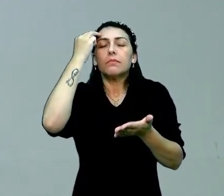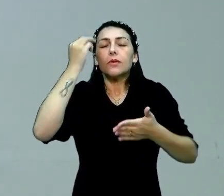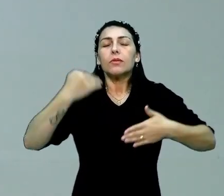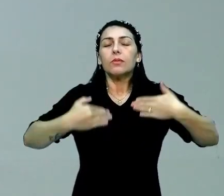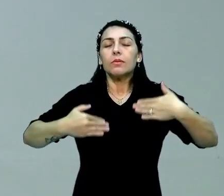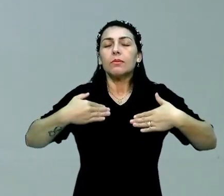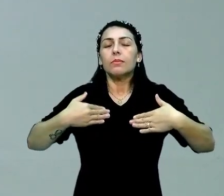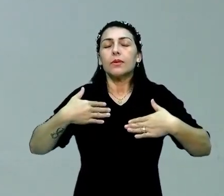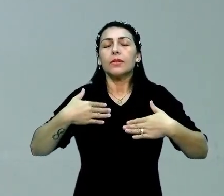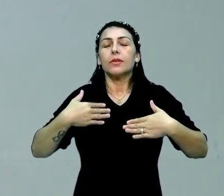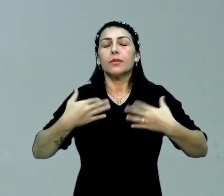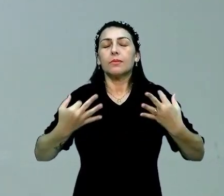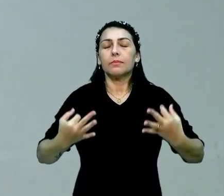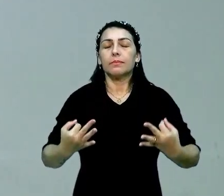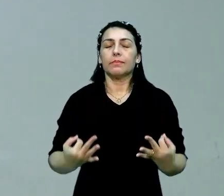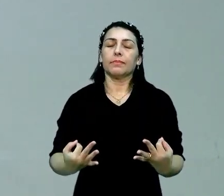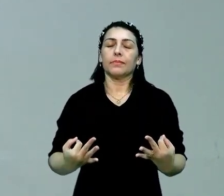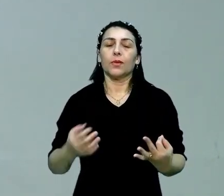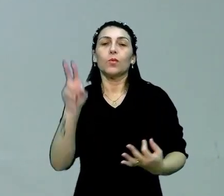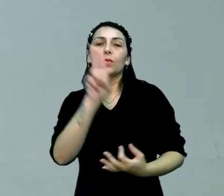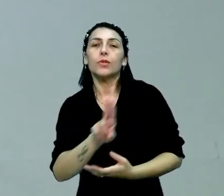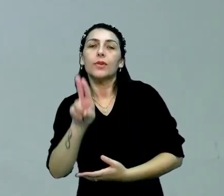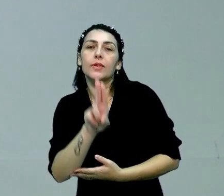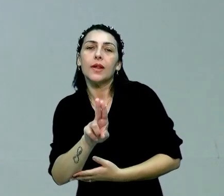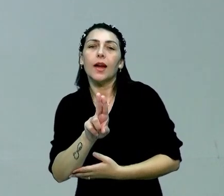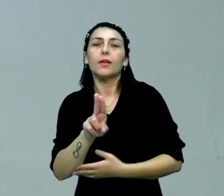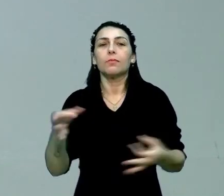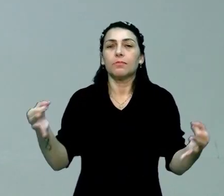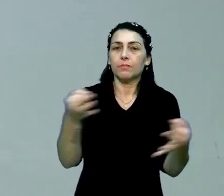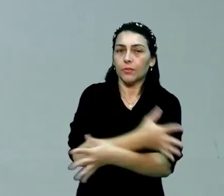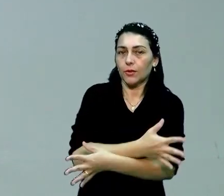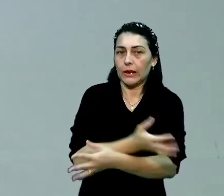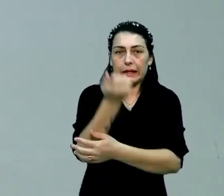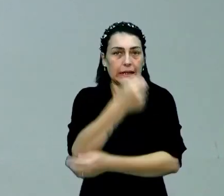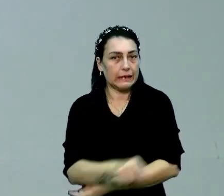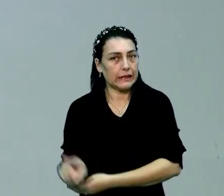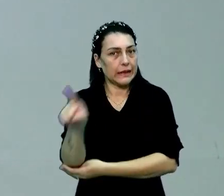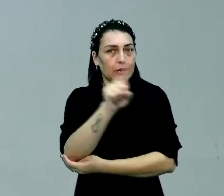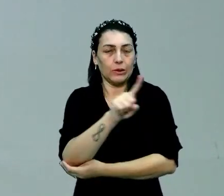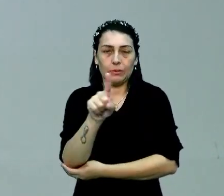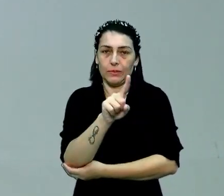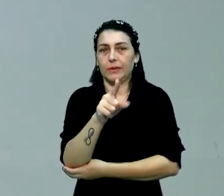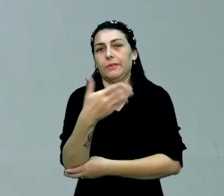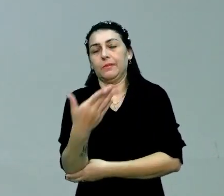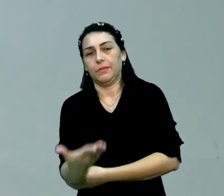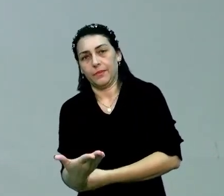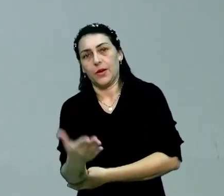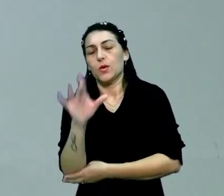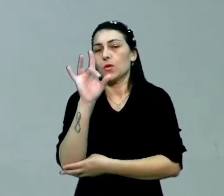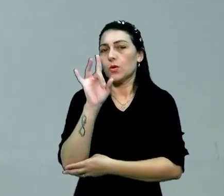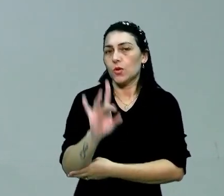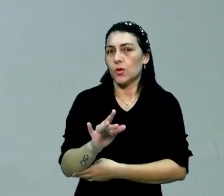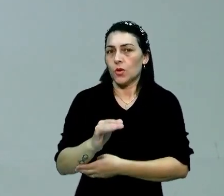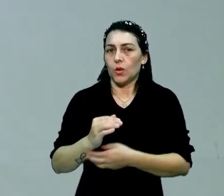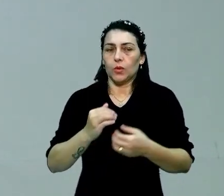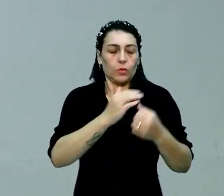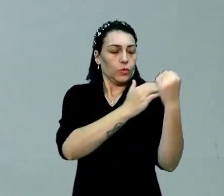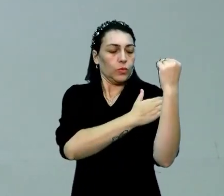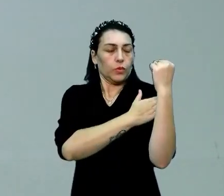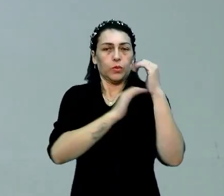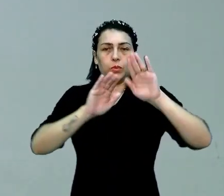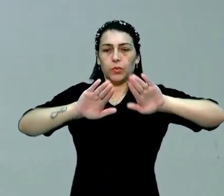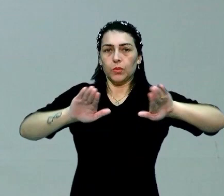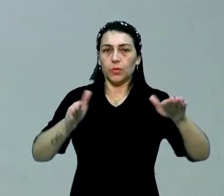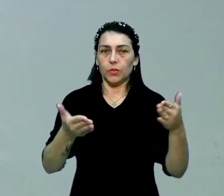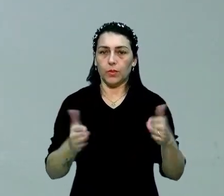justamente utilizar como instrumento completo. Eu não poderia ser apenas malhadinho. Eu também tinha